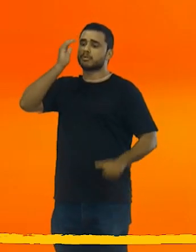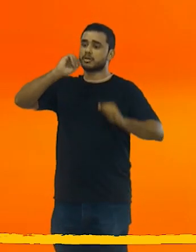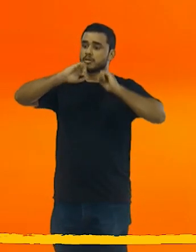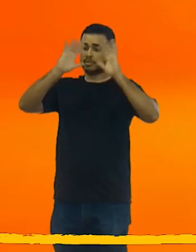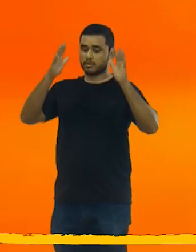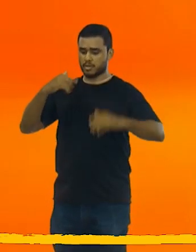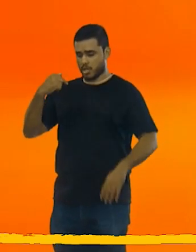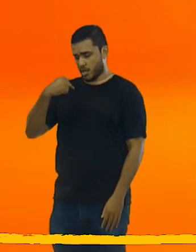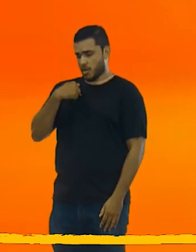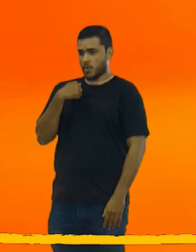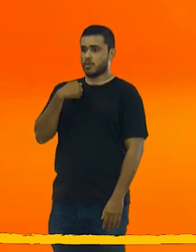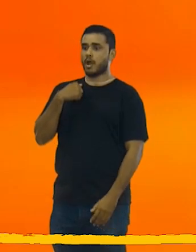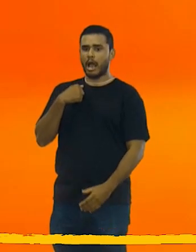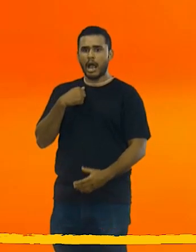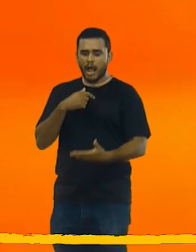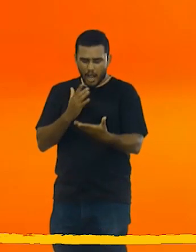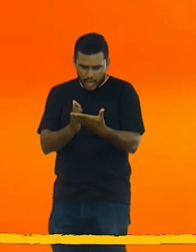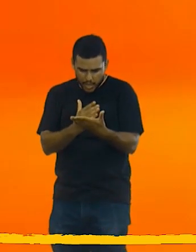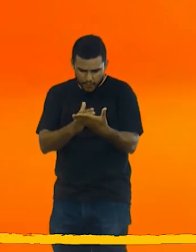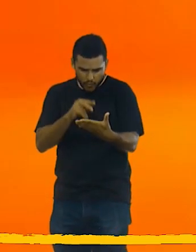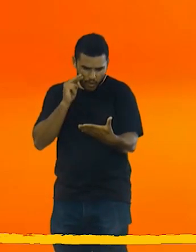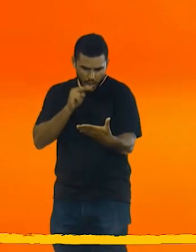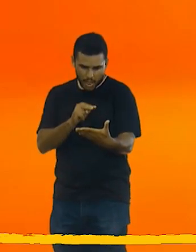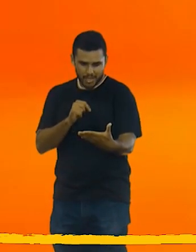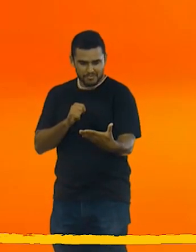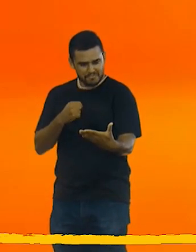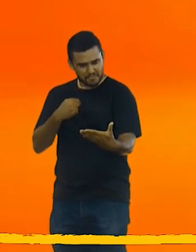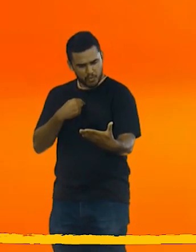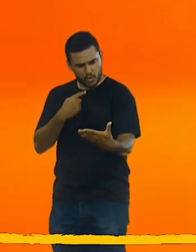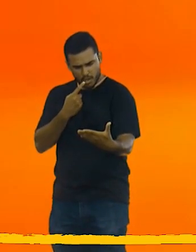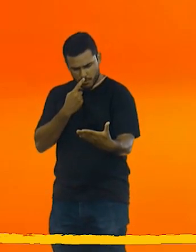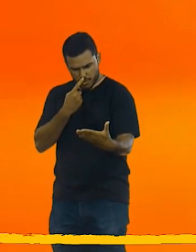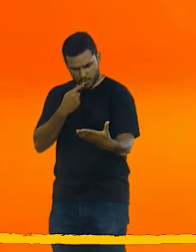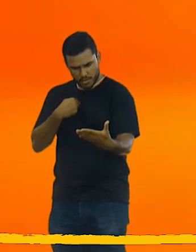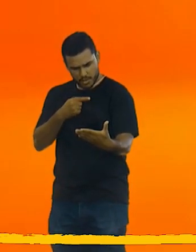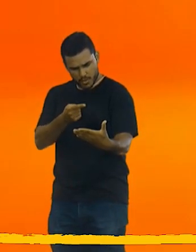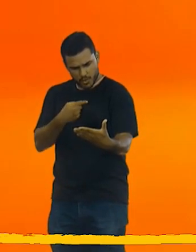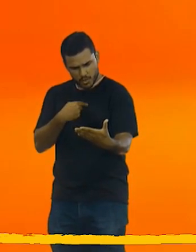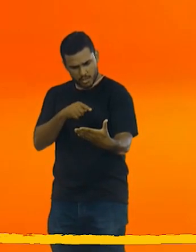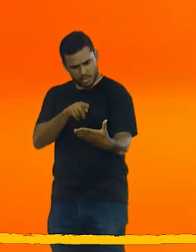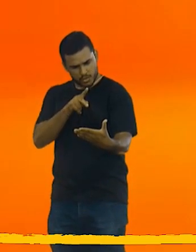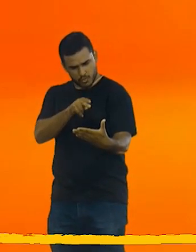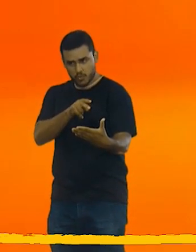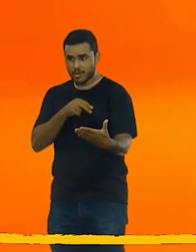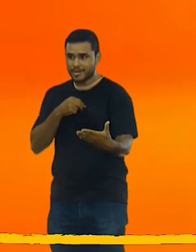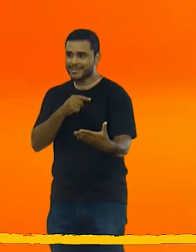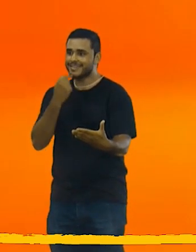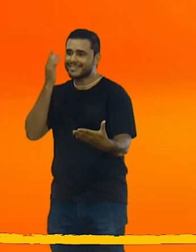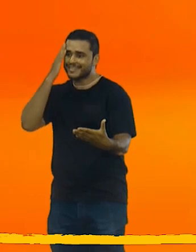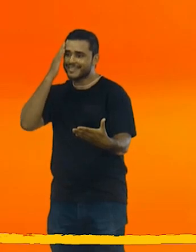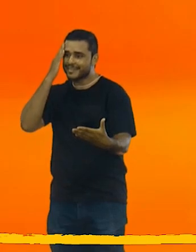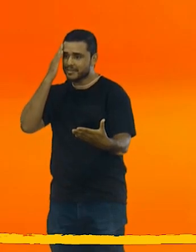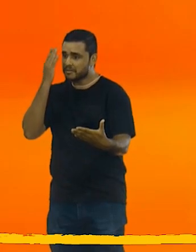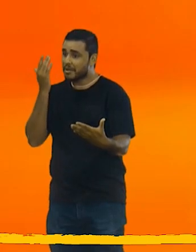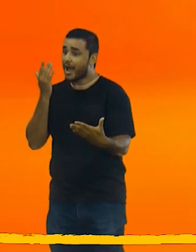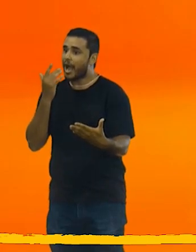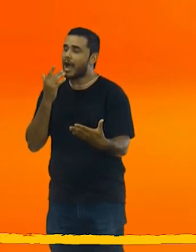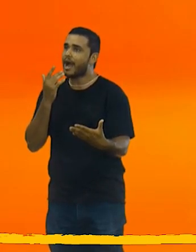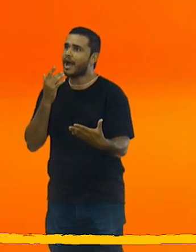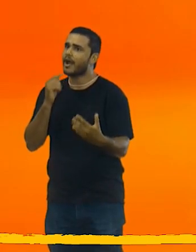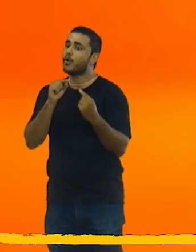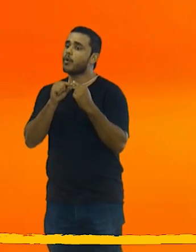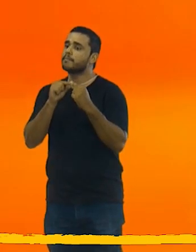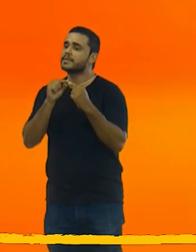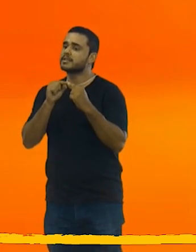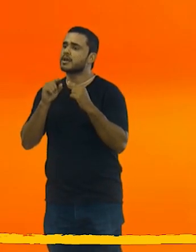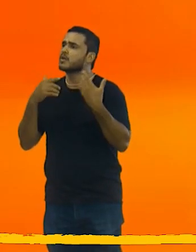sou eu, o Severino é você, o Severino é o professor Fábio Frota, que está ali, essa bela jovem que vai subir